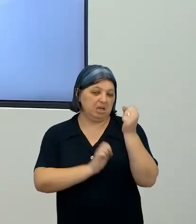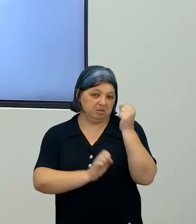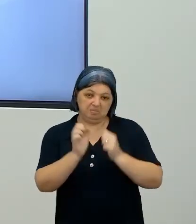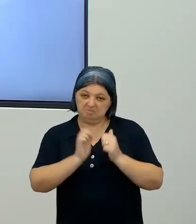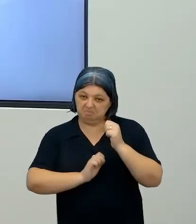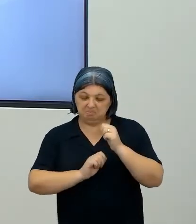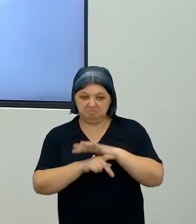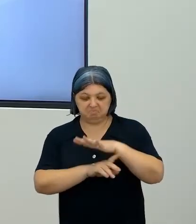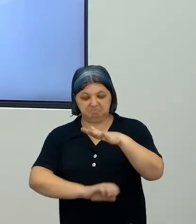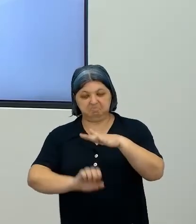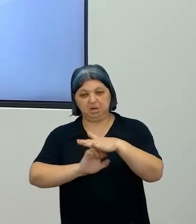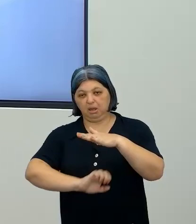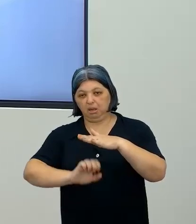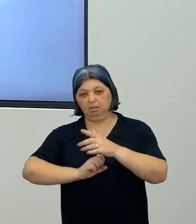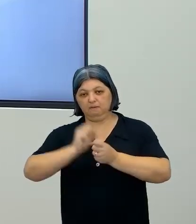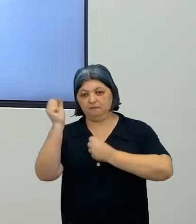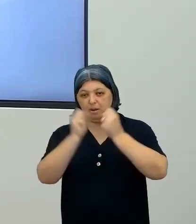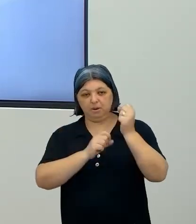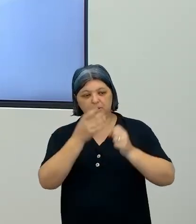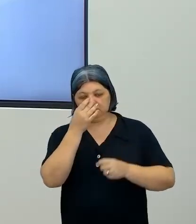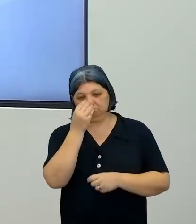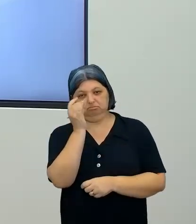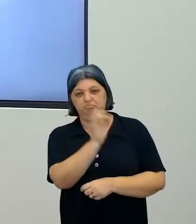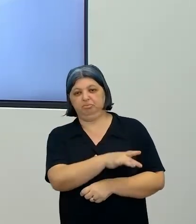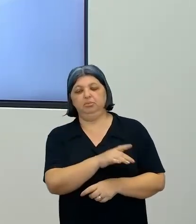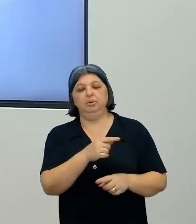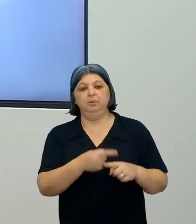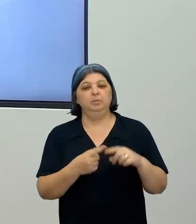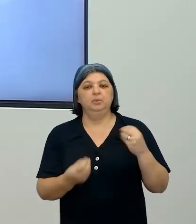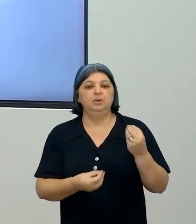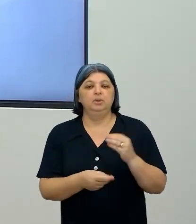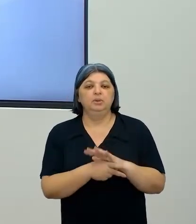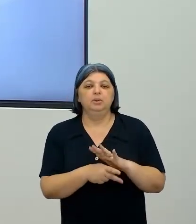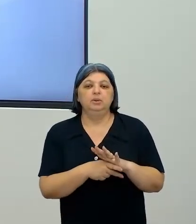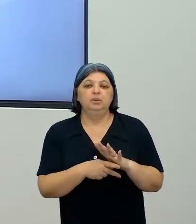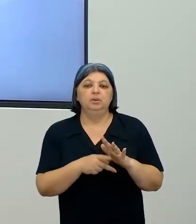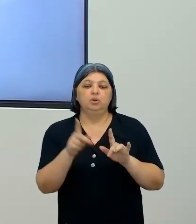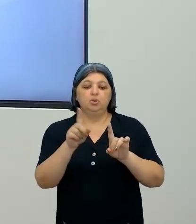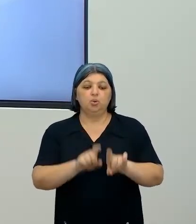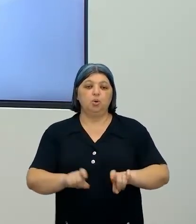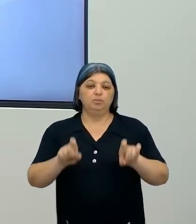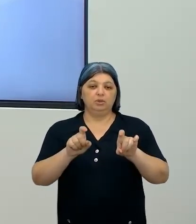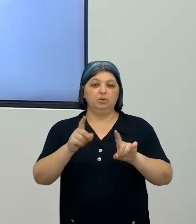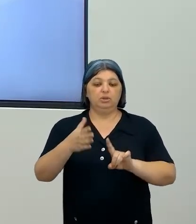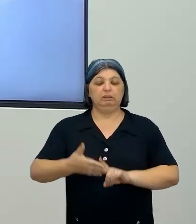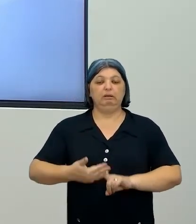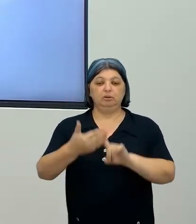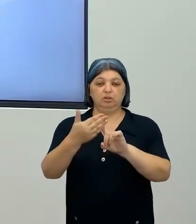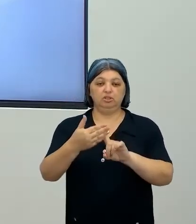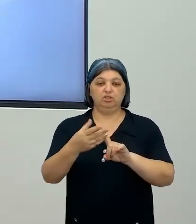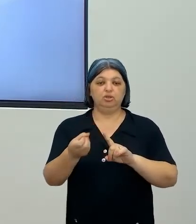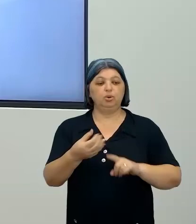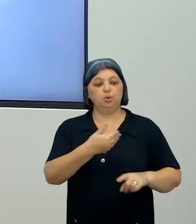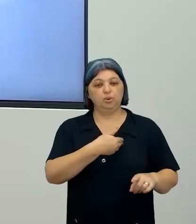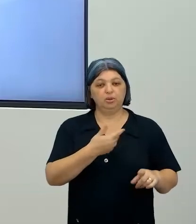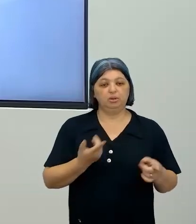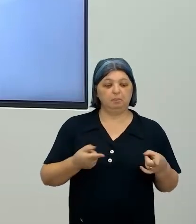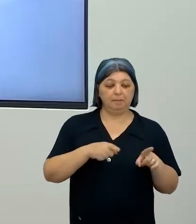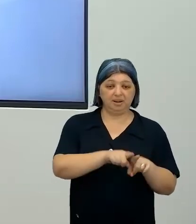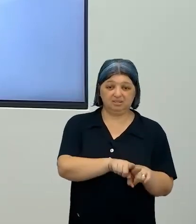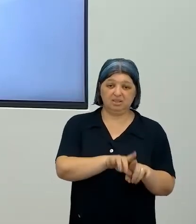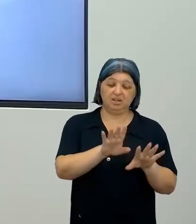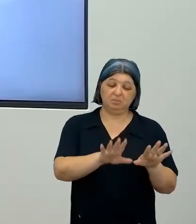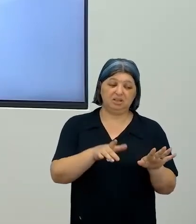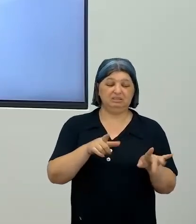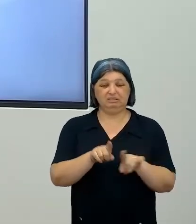porque, enfim, ele pode ser ultrapassado pelo computador, ele pode ser ultrapassado pelo colega que é o parceiro dele, mas que também